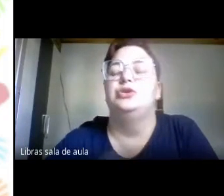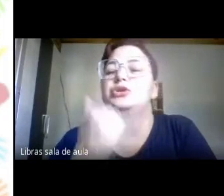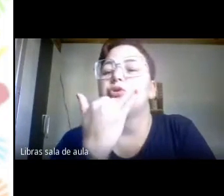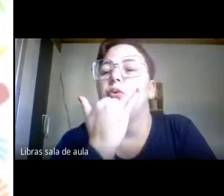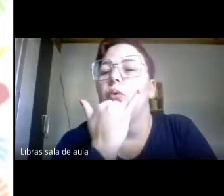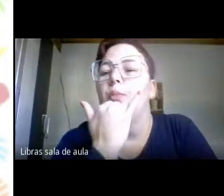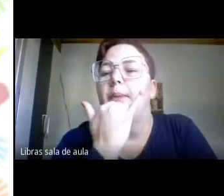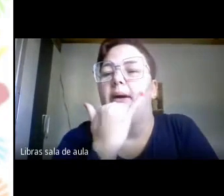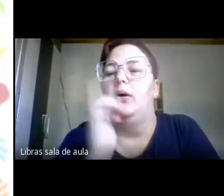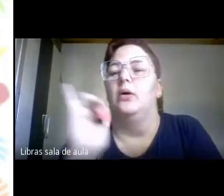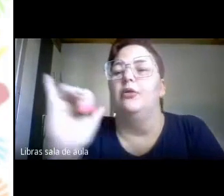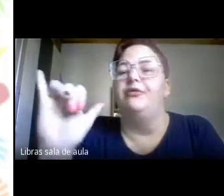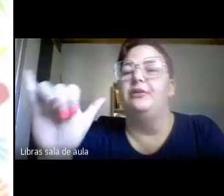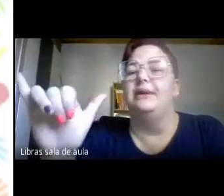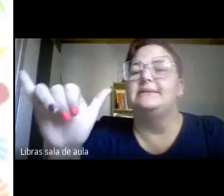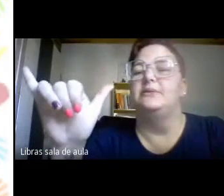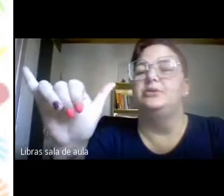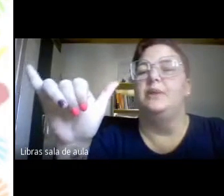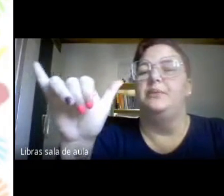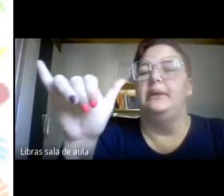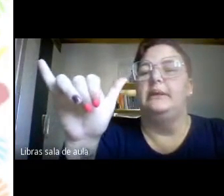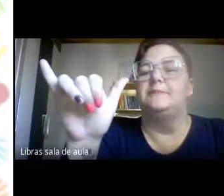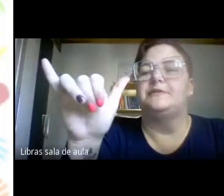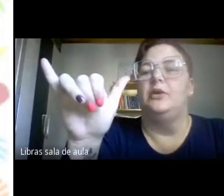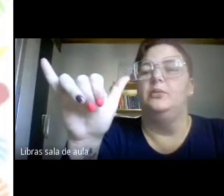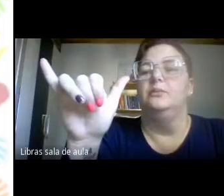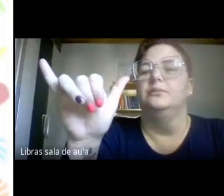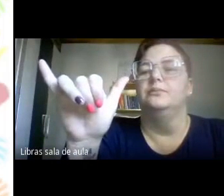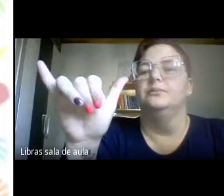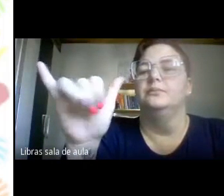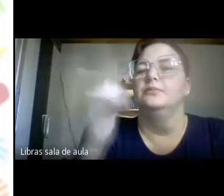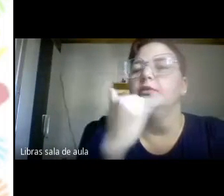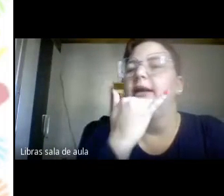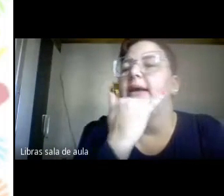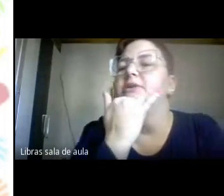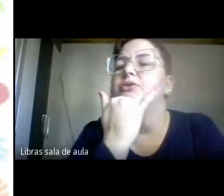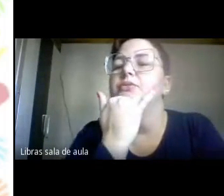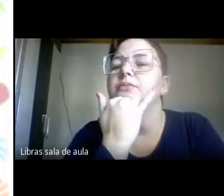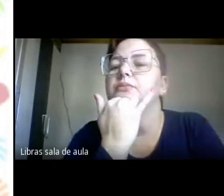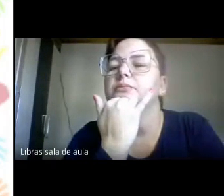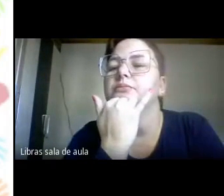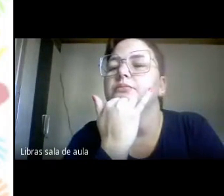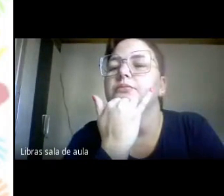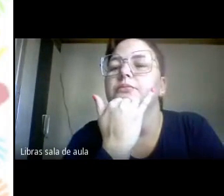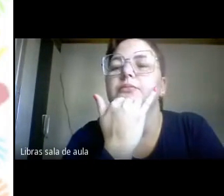do desculpa, ó. Configuração de mão em Y no queixo.